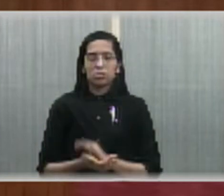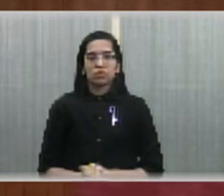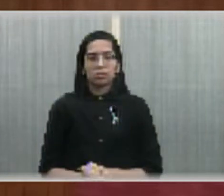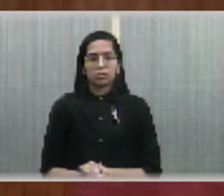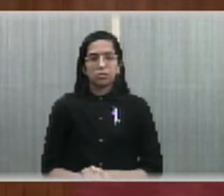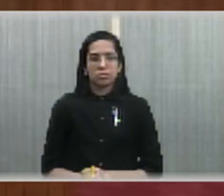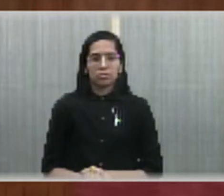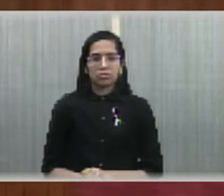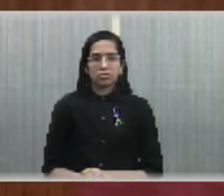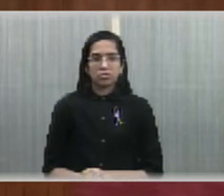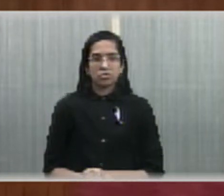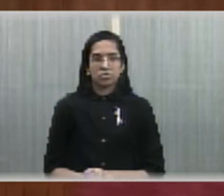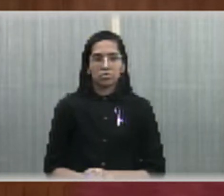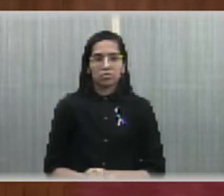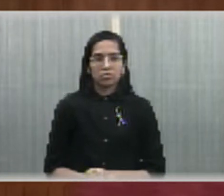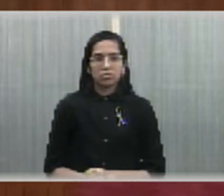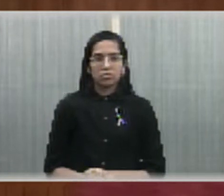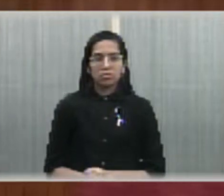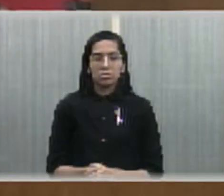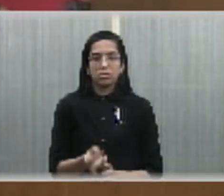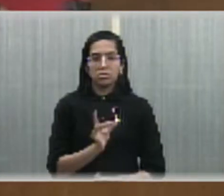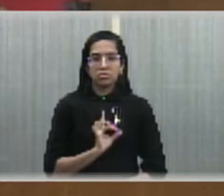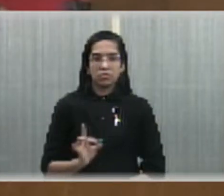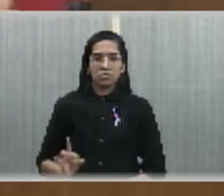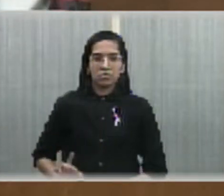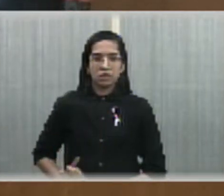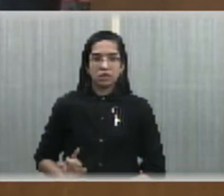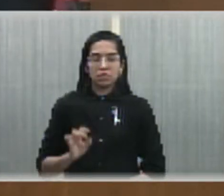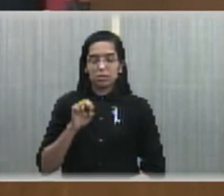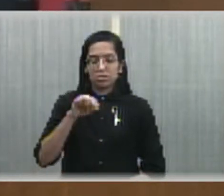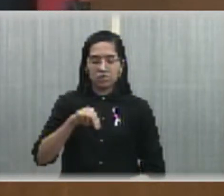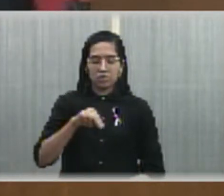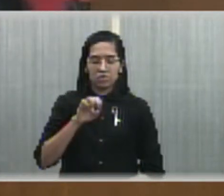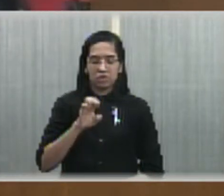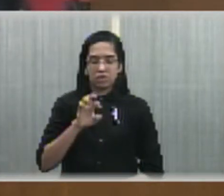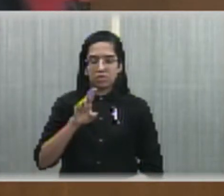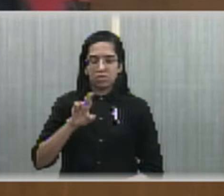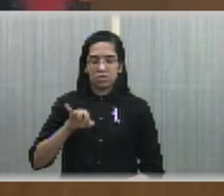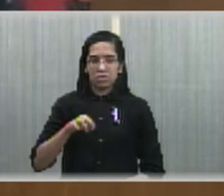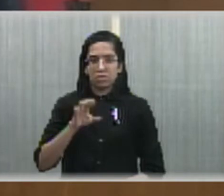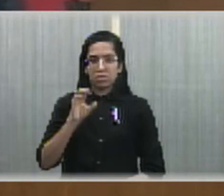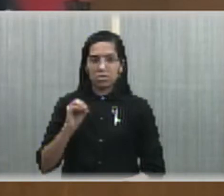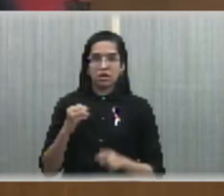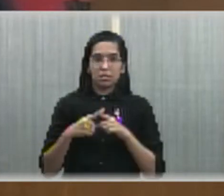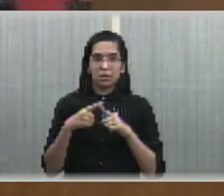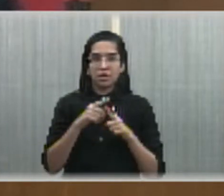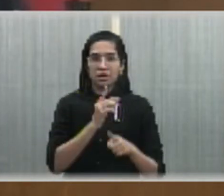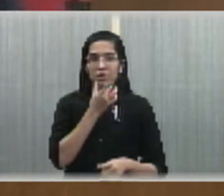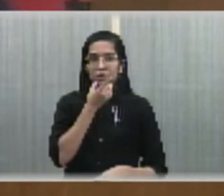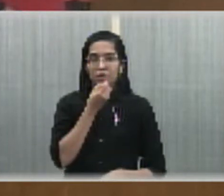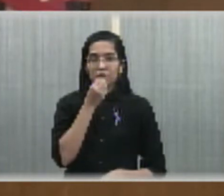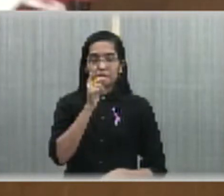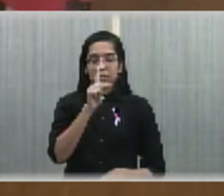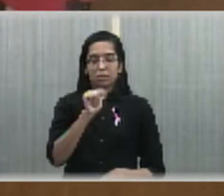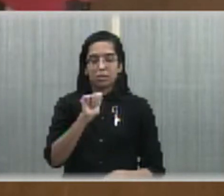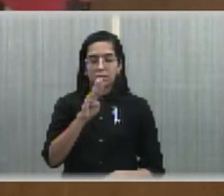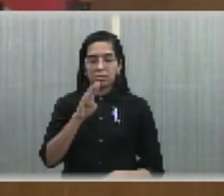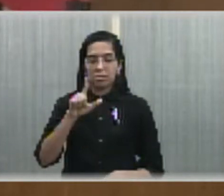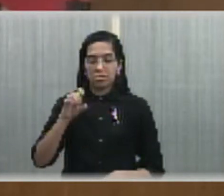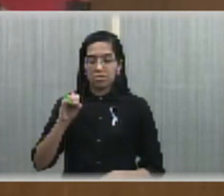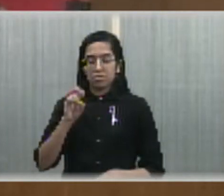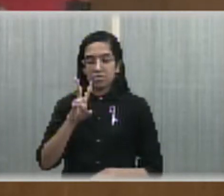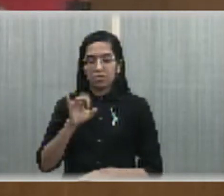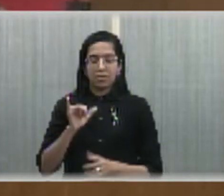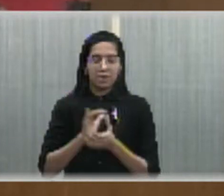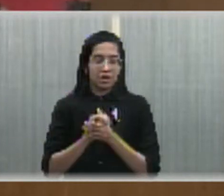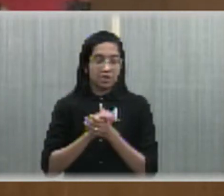Deputado Pablo, eu já estou... O Pablo não, Nerinho, o Pablo vai casar, está na minha cabeça aqui